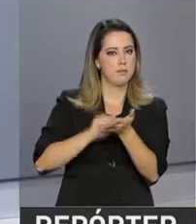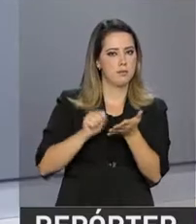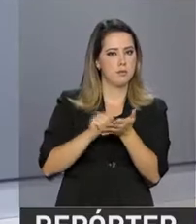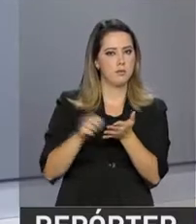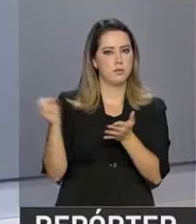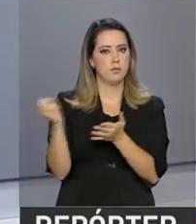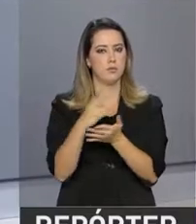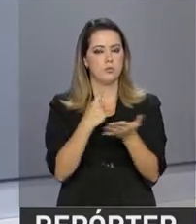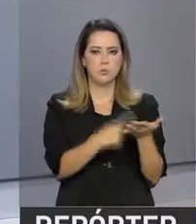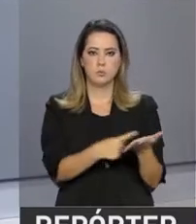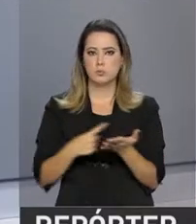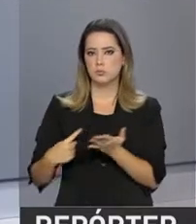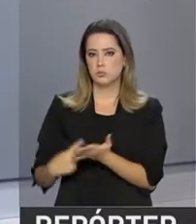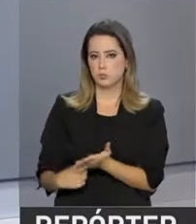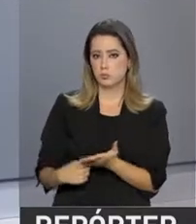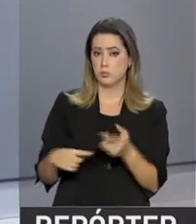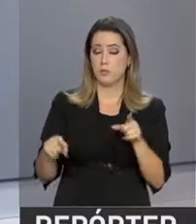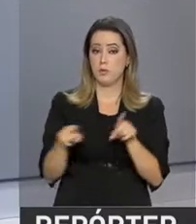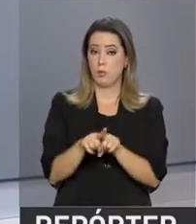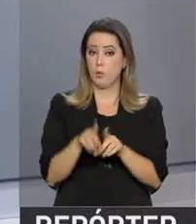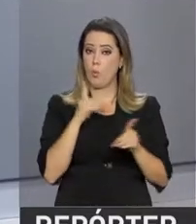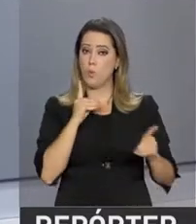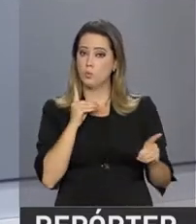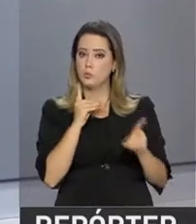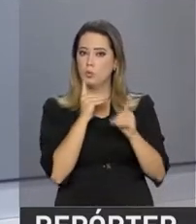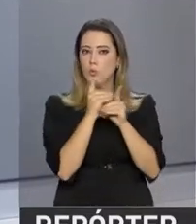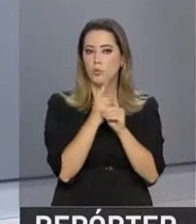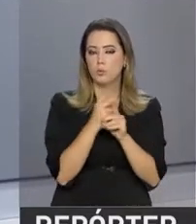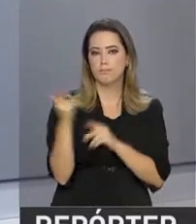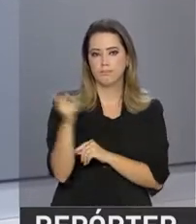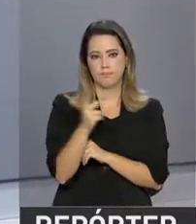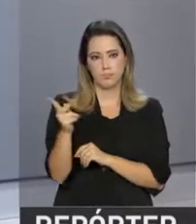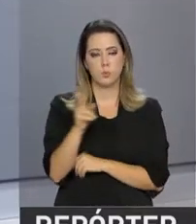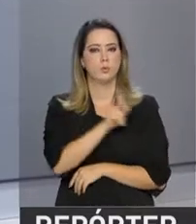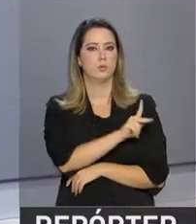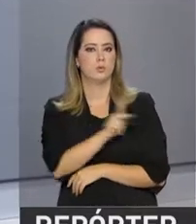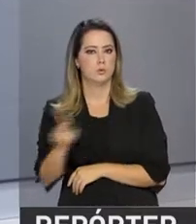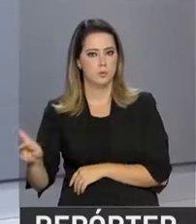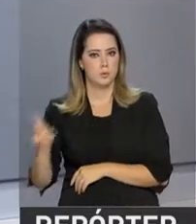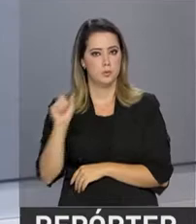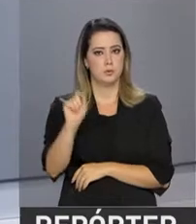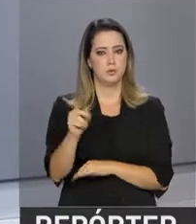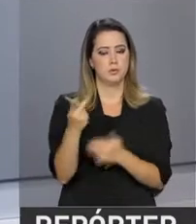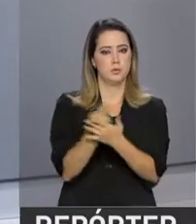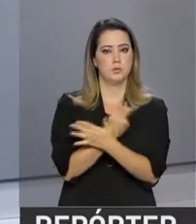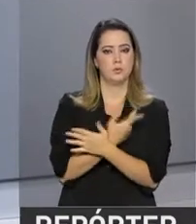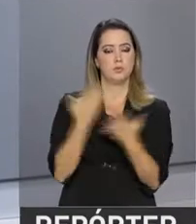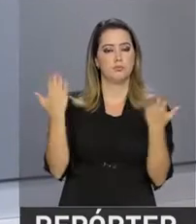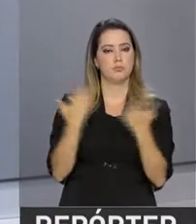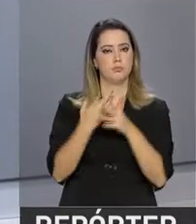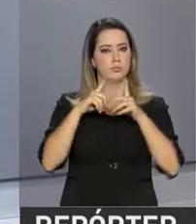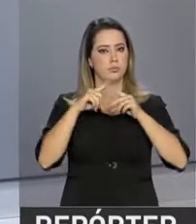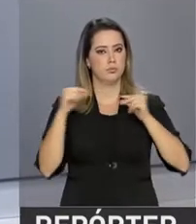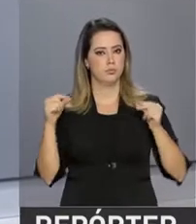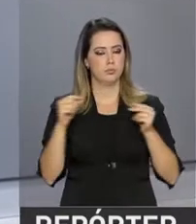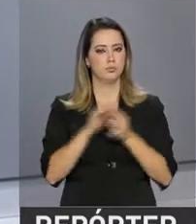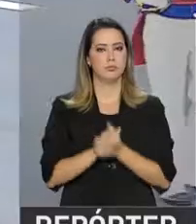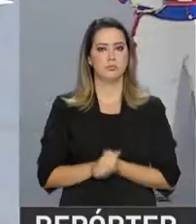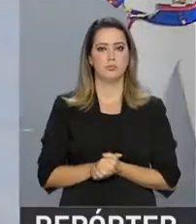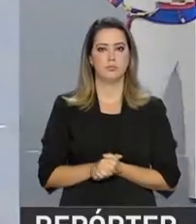de novos acordos de cooperação. O encontro entre os presidentes dos dois países foi realizado hoje em Brasília.